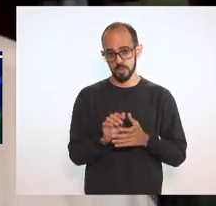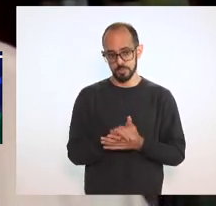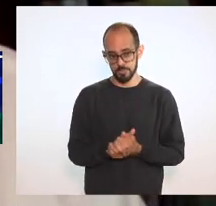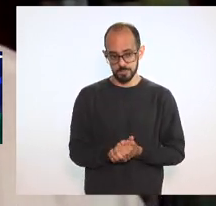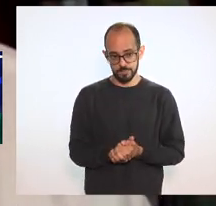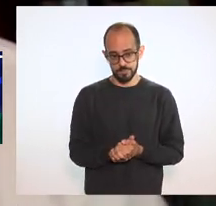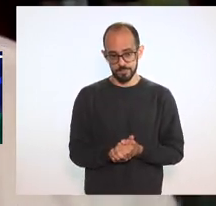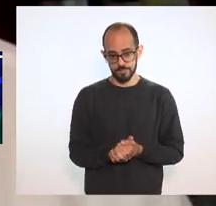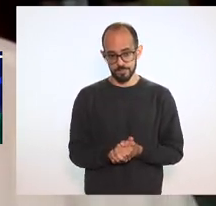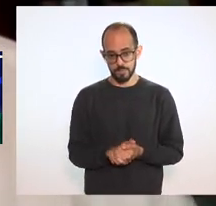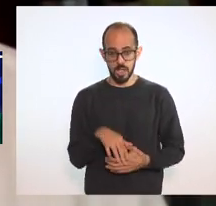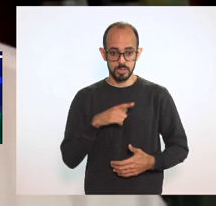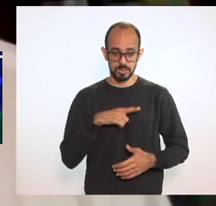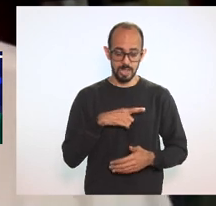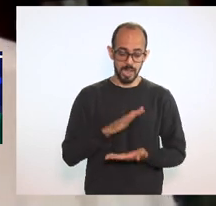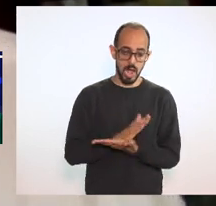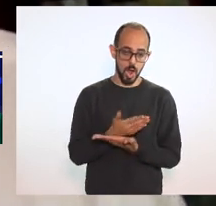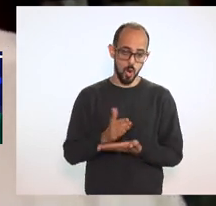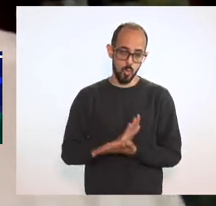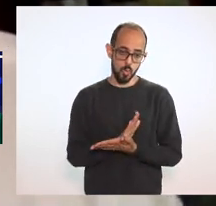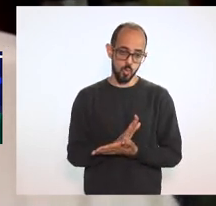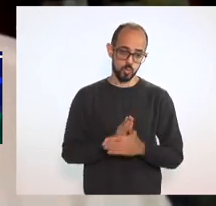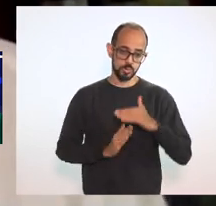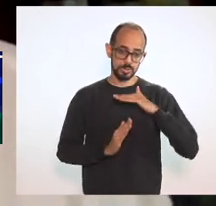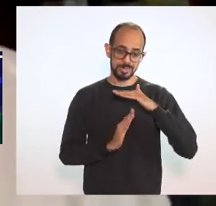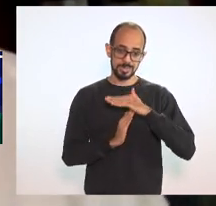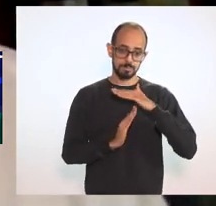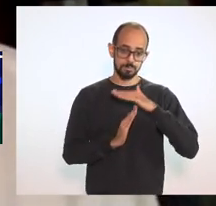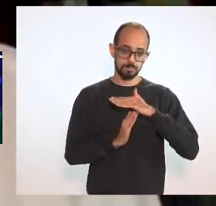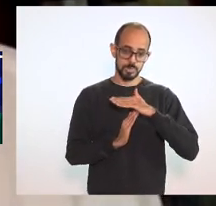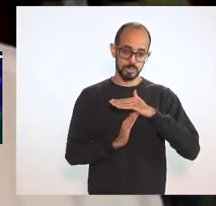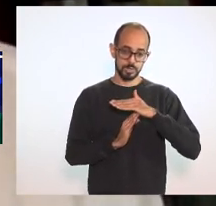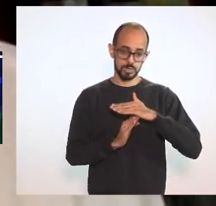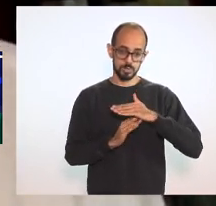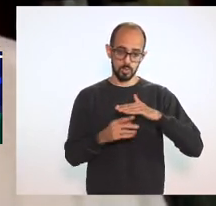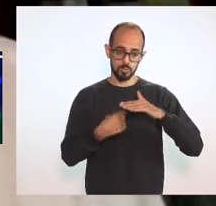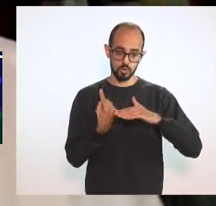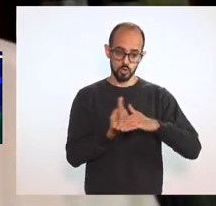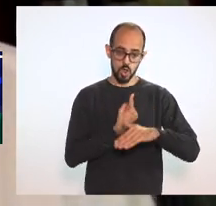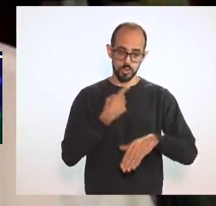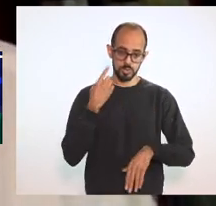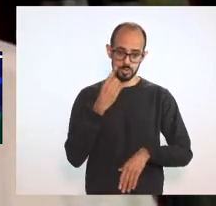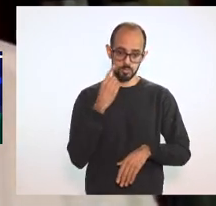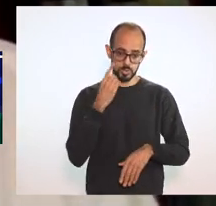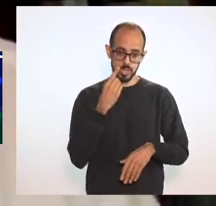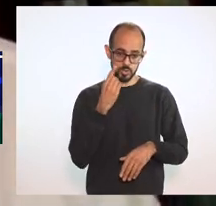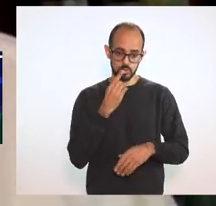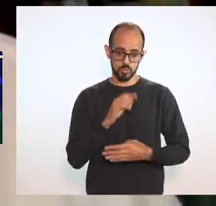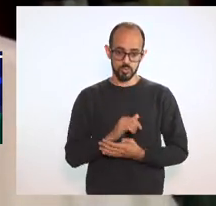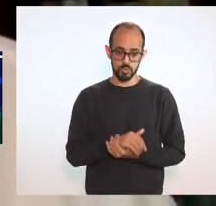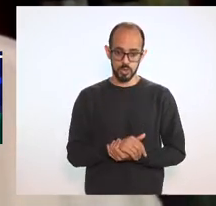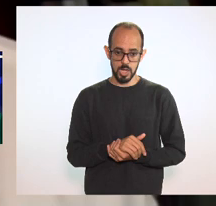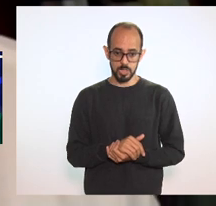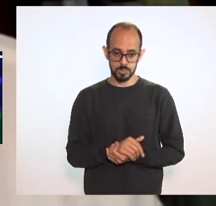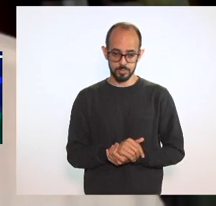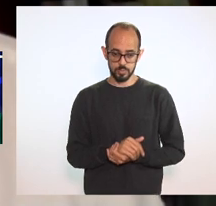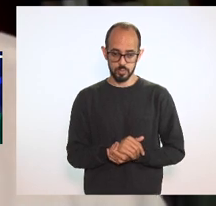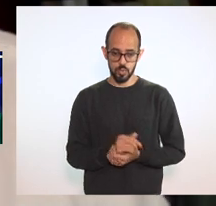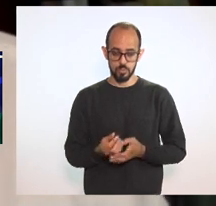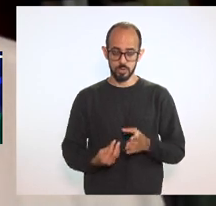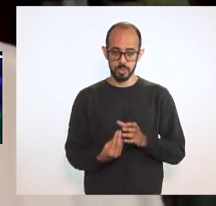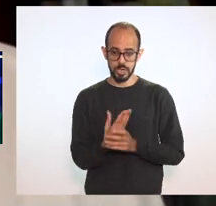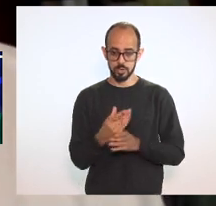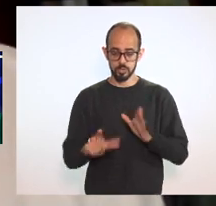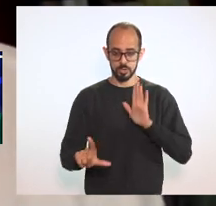existe aí Alguns limites das nossas atuações como parlamentar como legislador